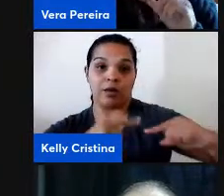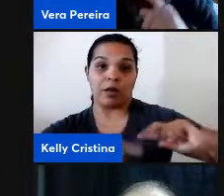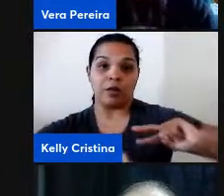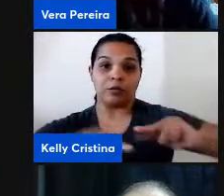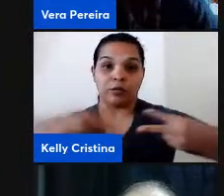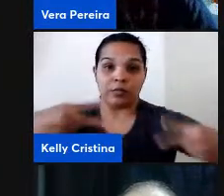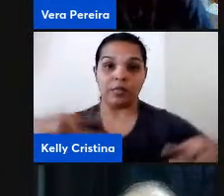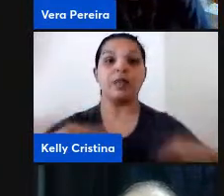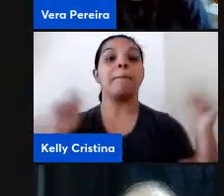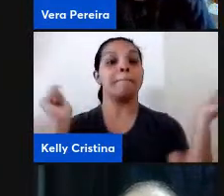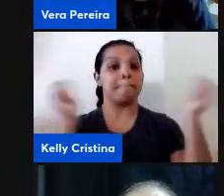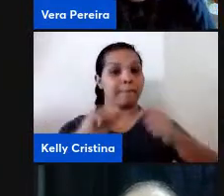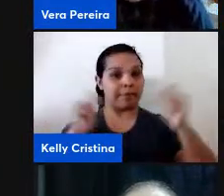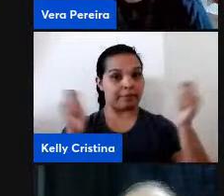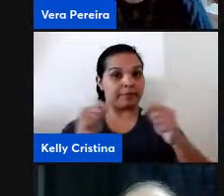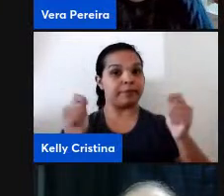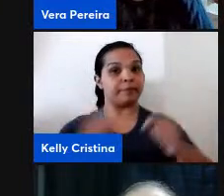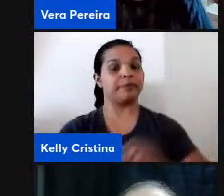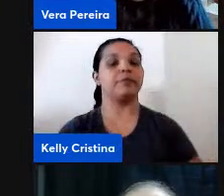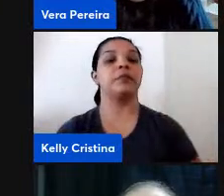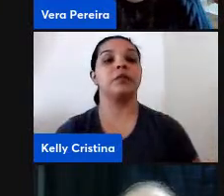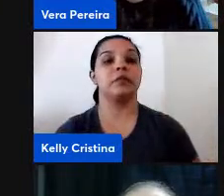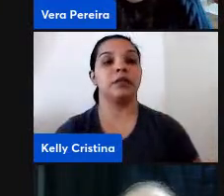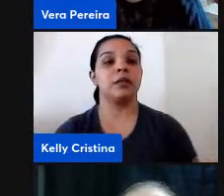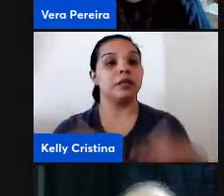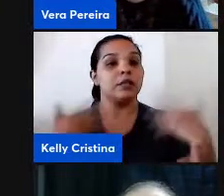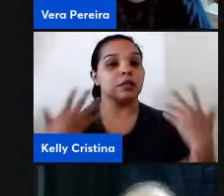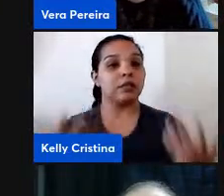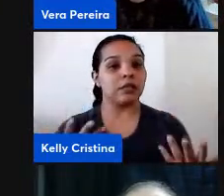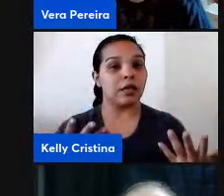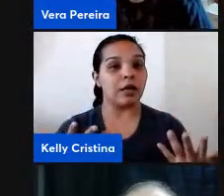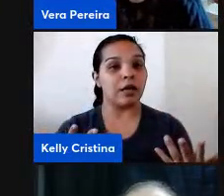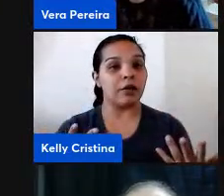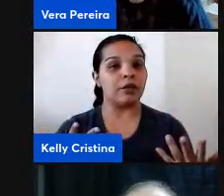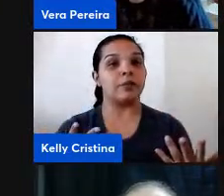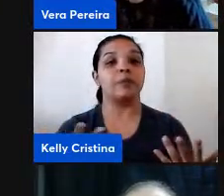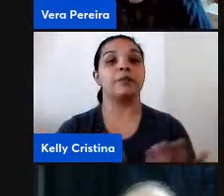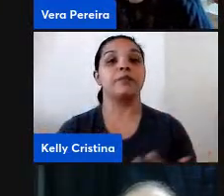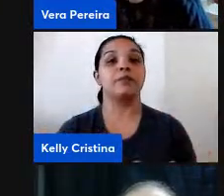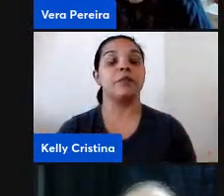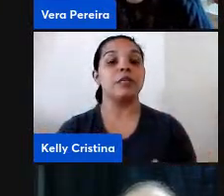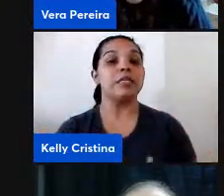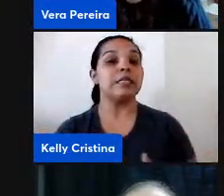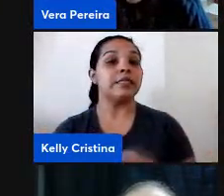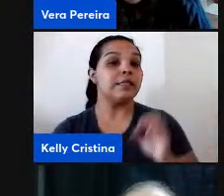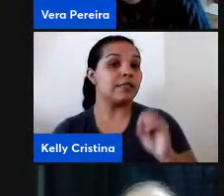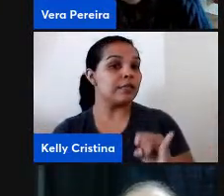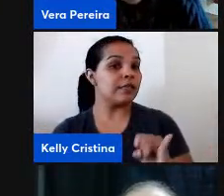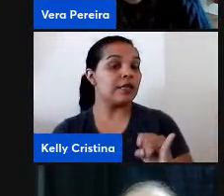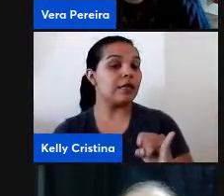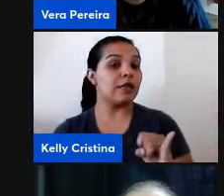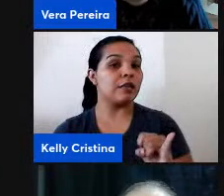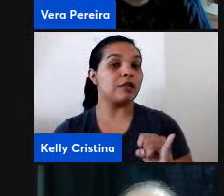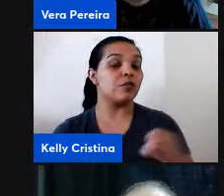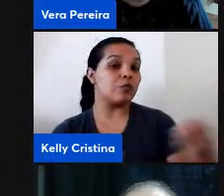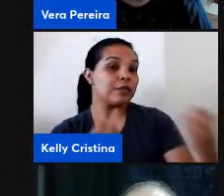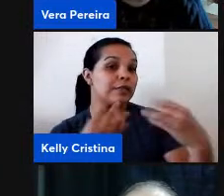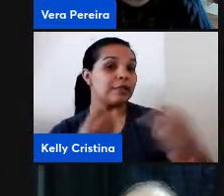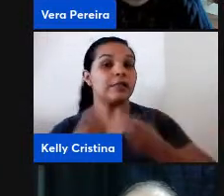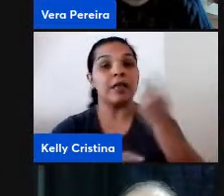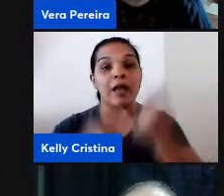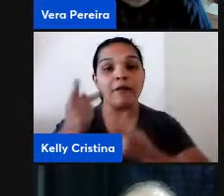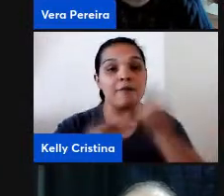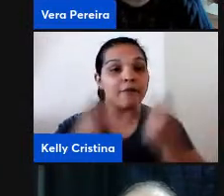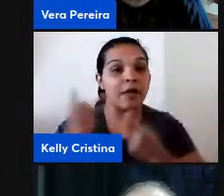permite. Então, mesmo que não nos ensinem a falar, nós